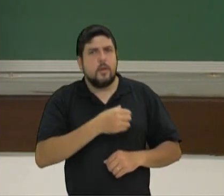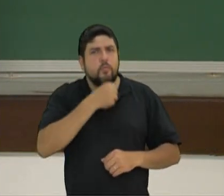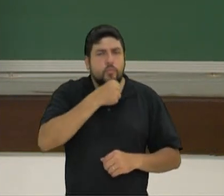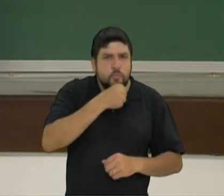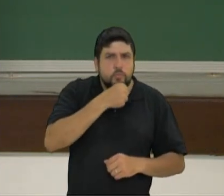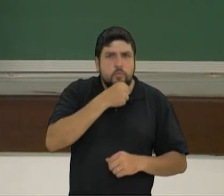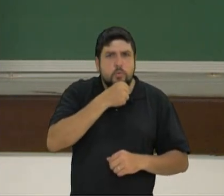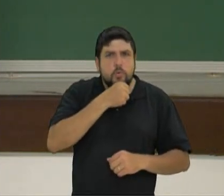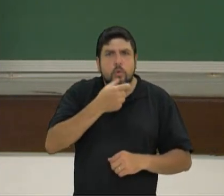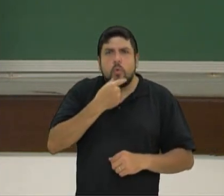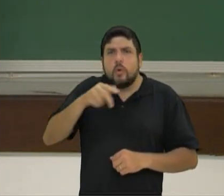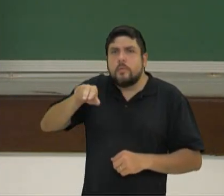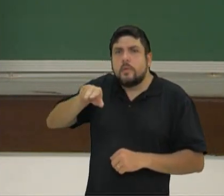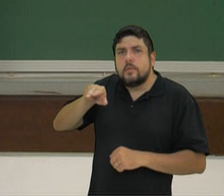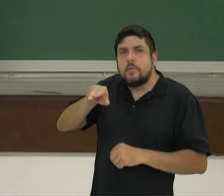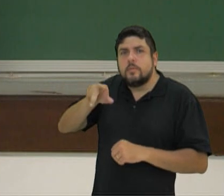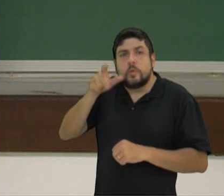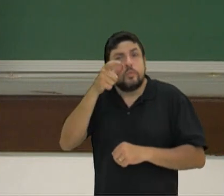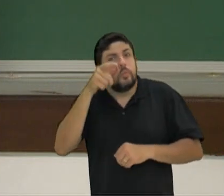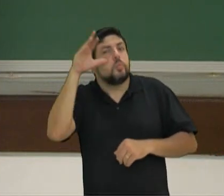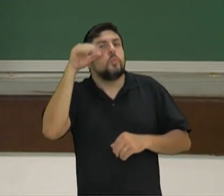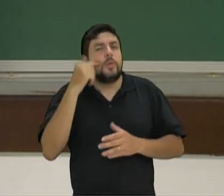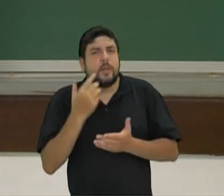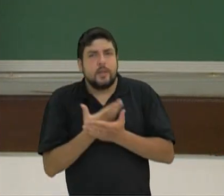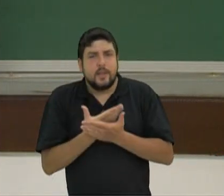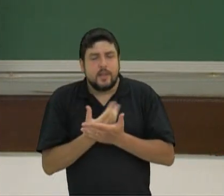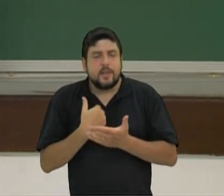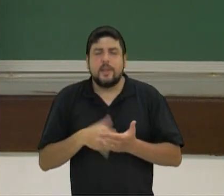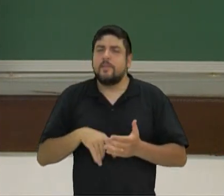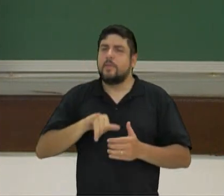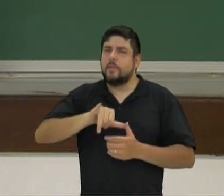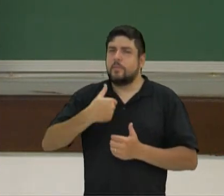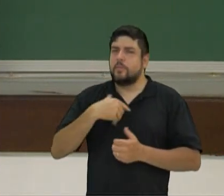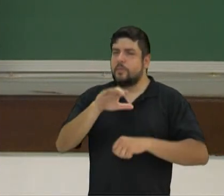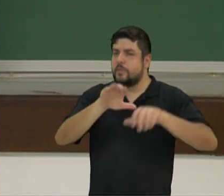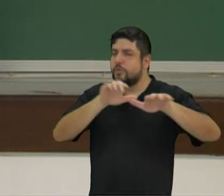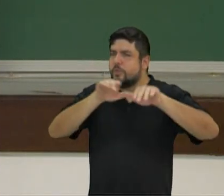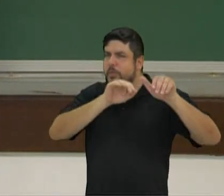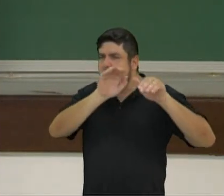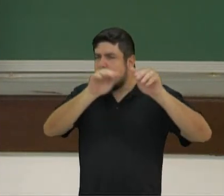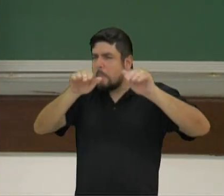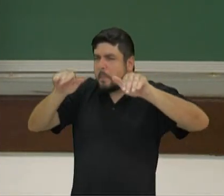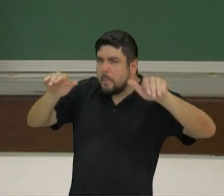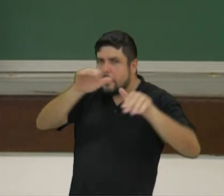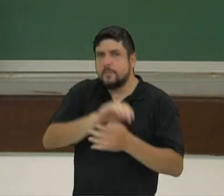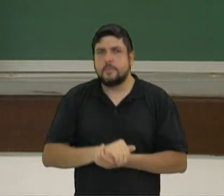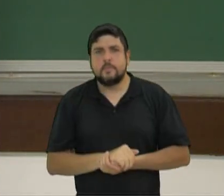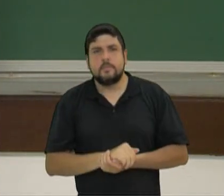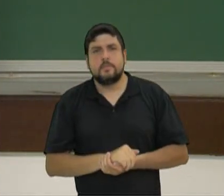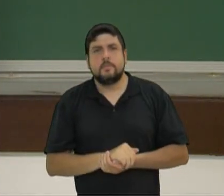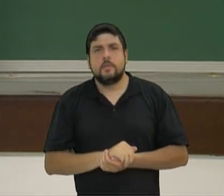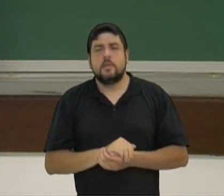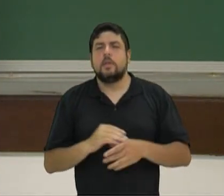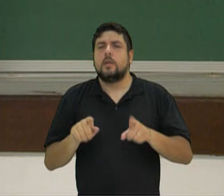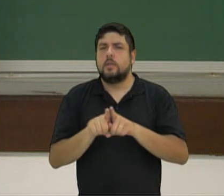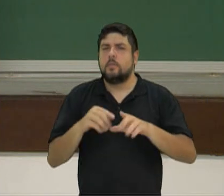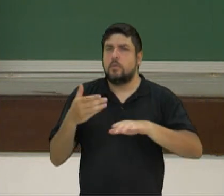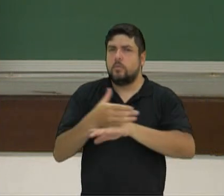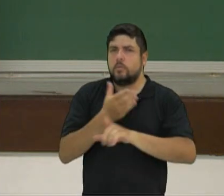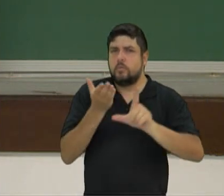vô? O irmãozinho menor que gosta de participar da aula e prestar atenção? Chama todo mundo para assistir essa aula. Acesse o seu